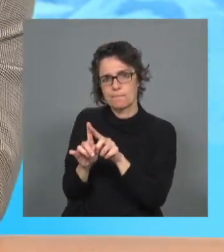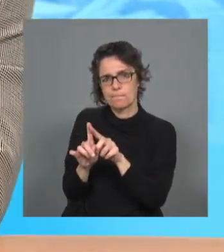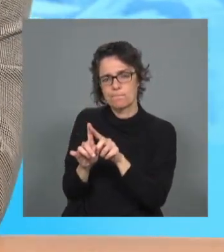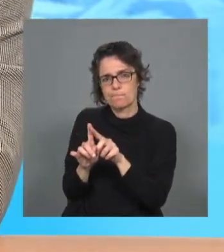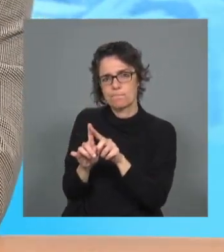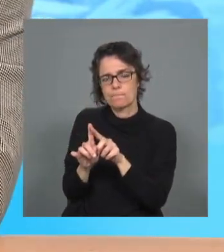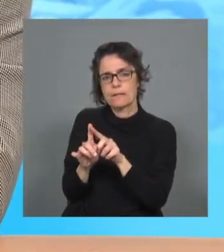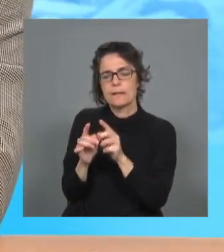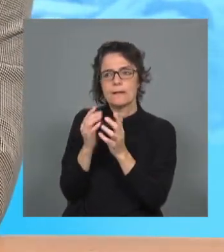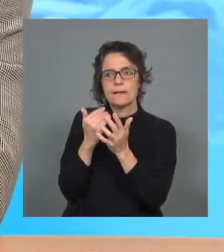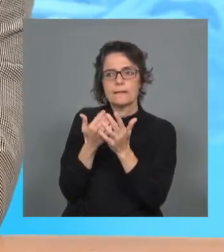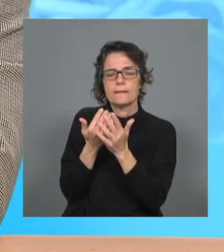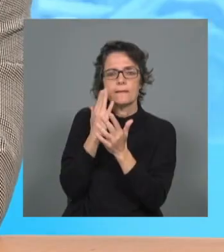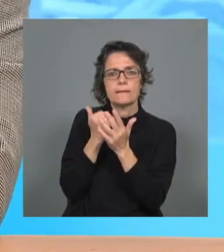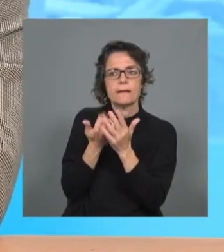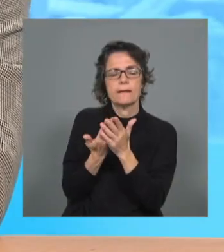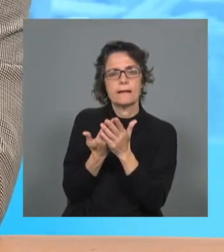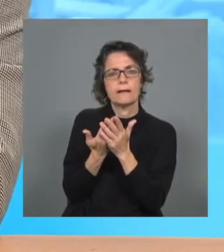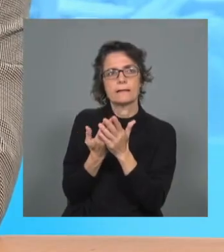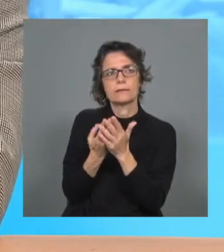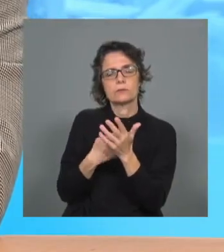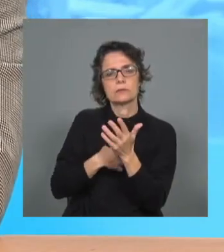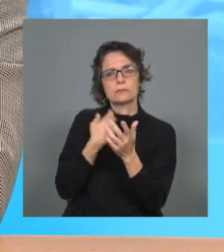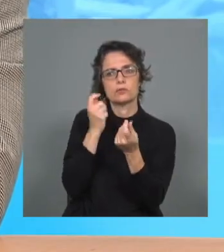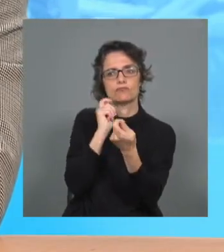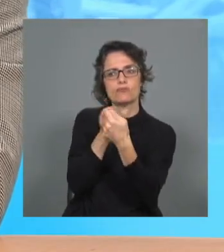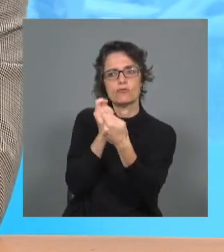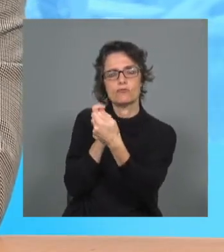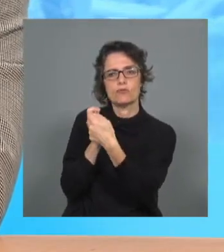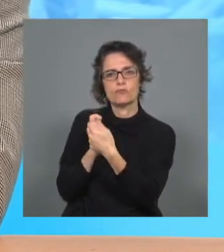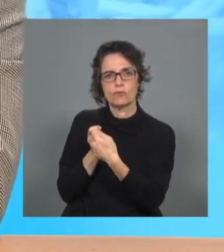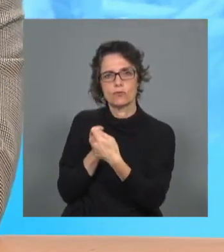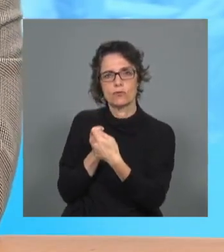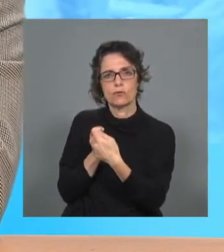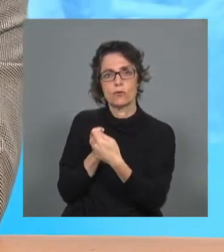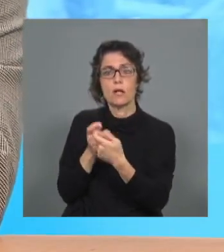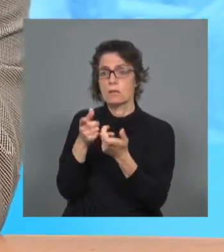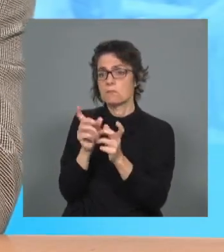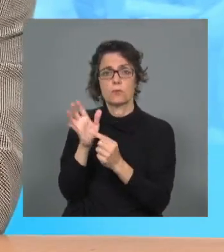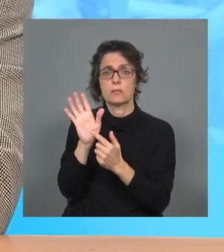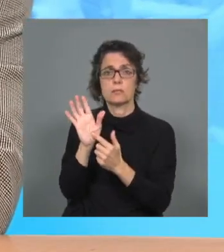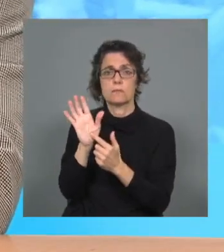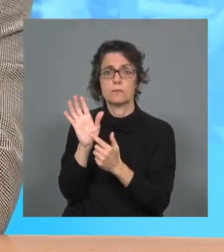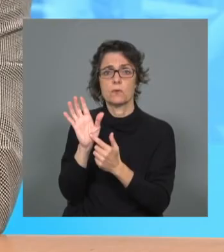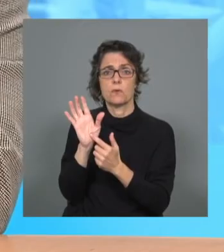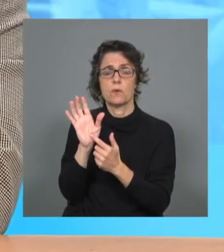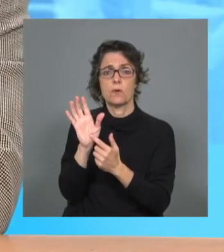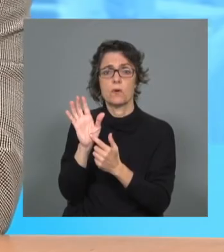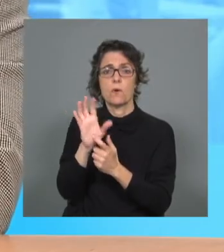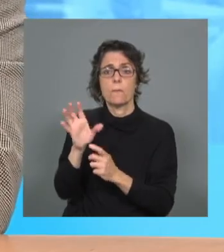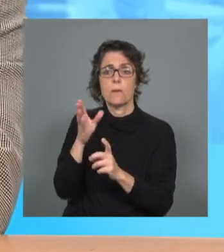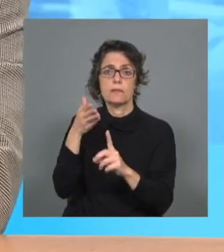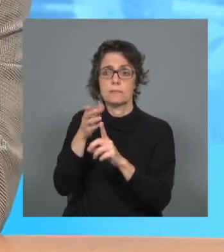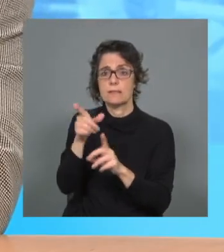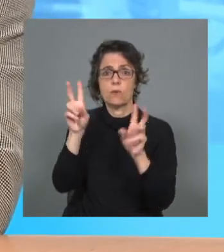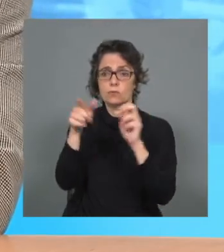encontrar o seu lugar. E realmente a Missão País é um bom exemplo e outros movimentos que possam surgir, ou alguns podem ter menos importância, depois